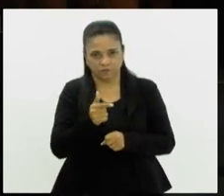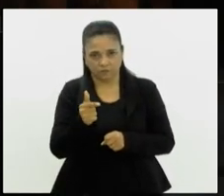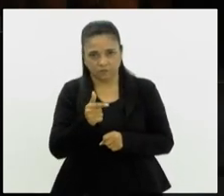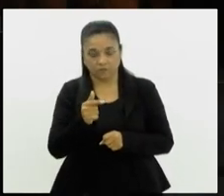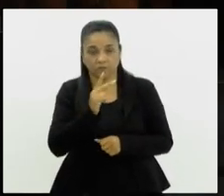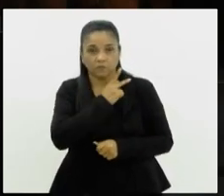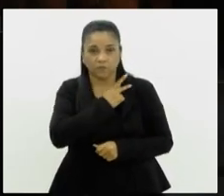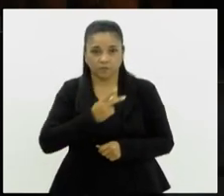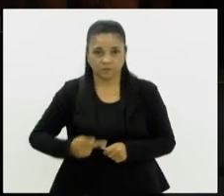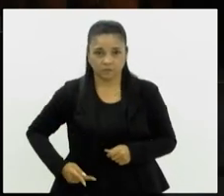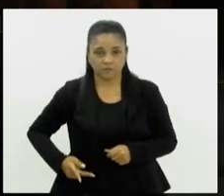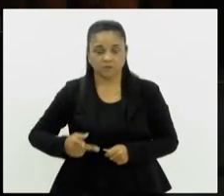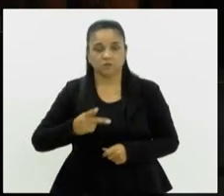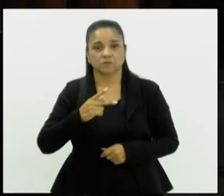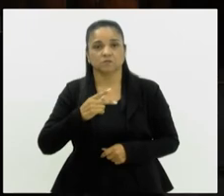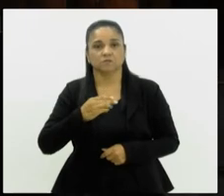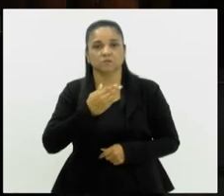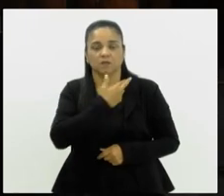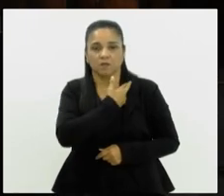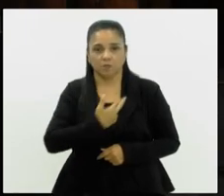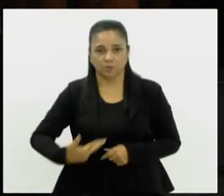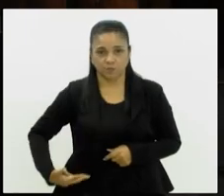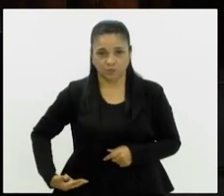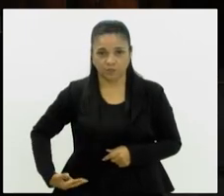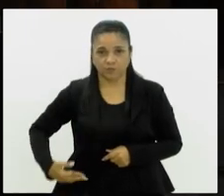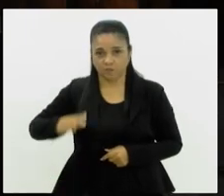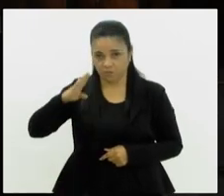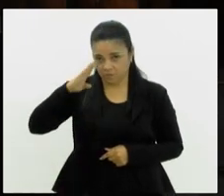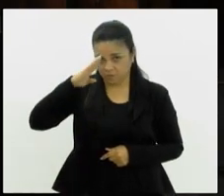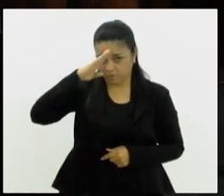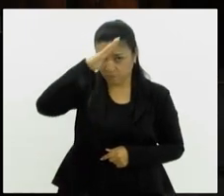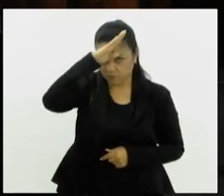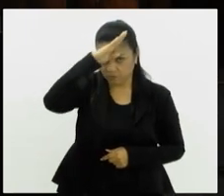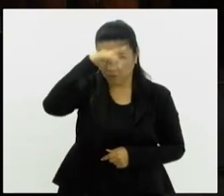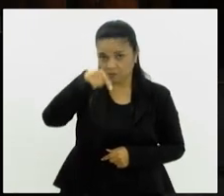o presidente da República era Jair Messias Bolsonaro.